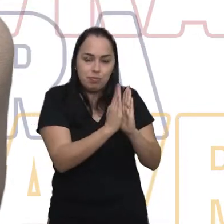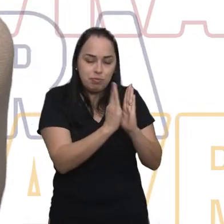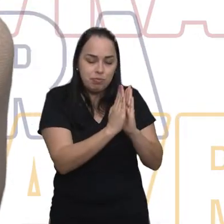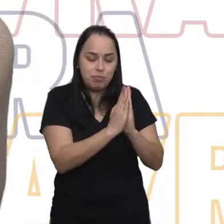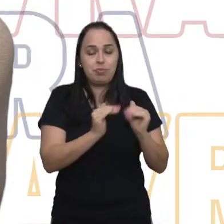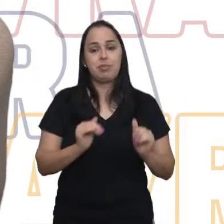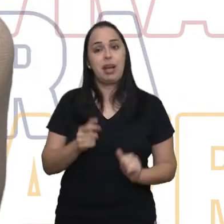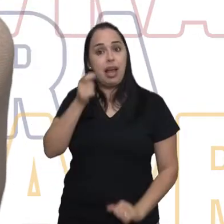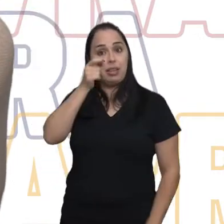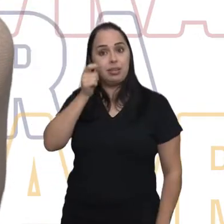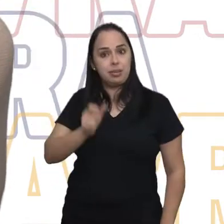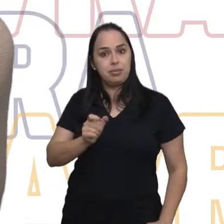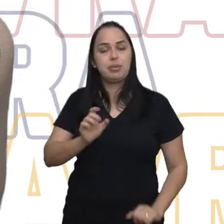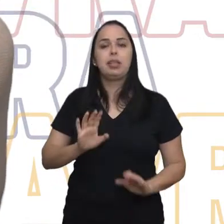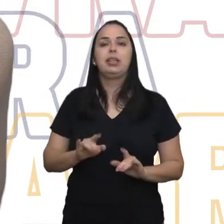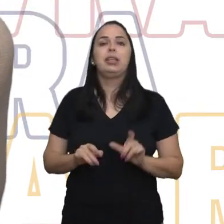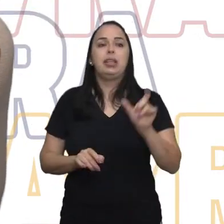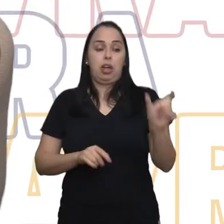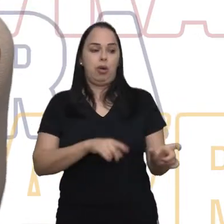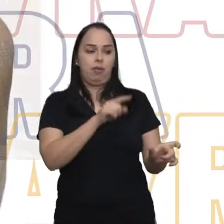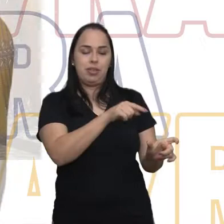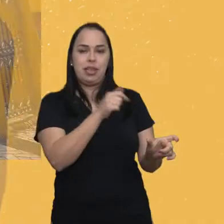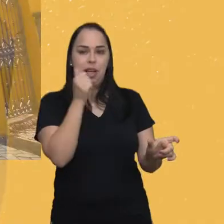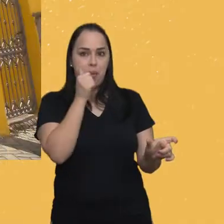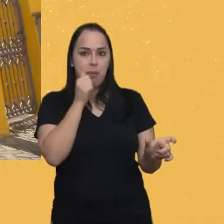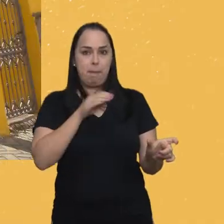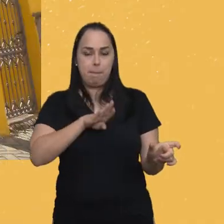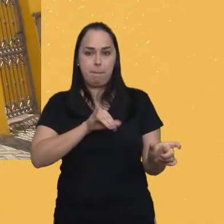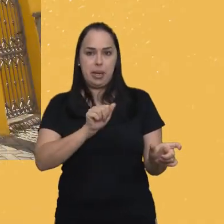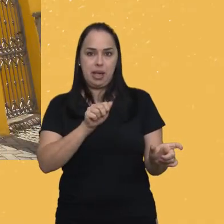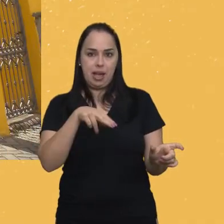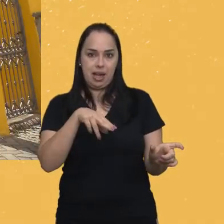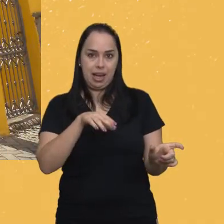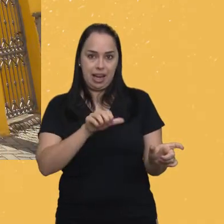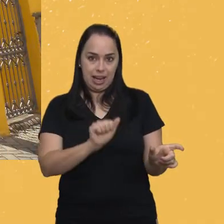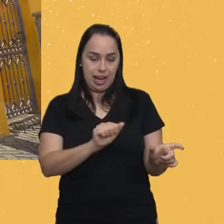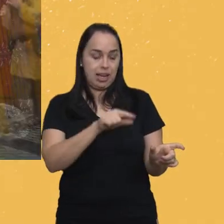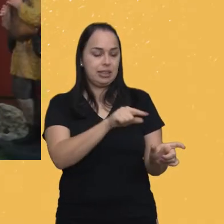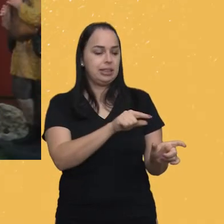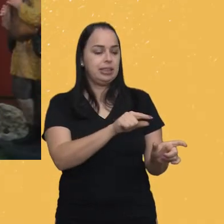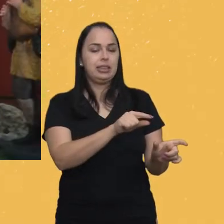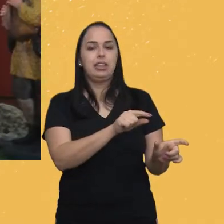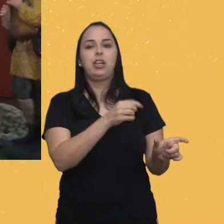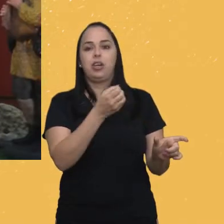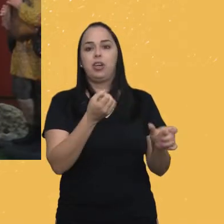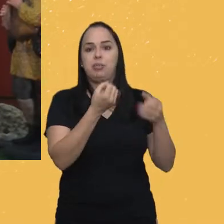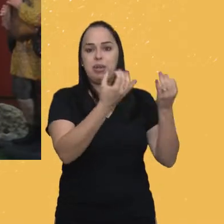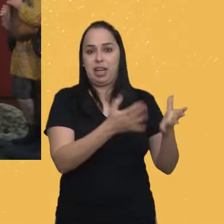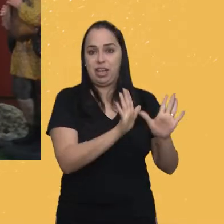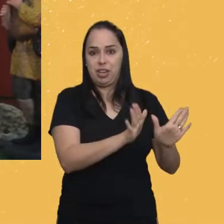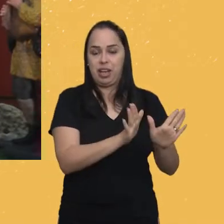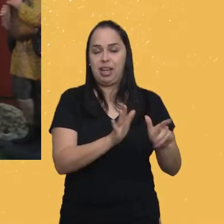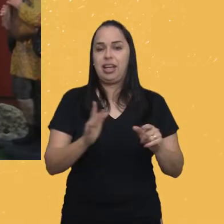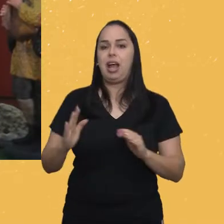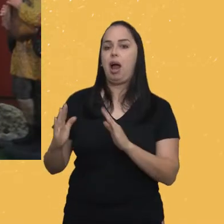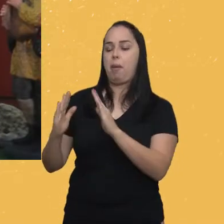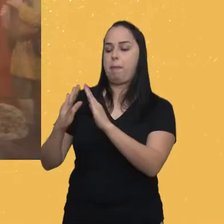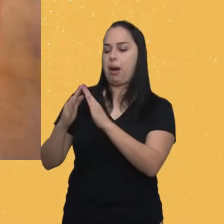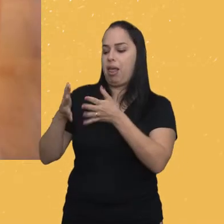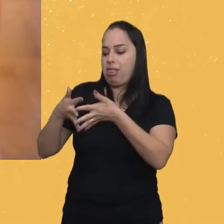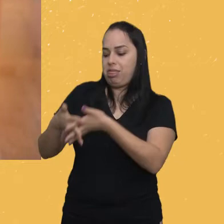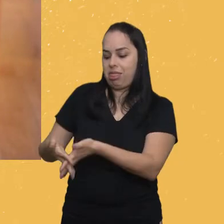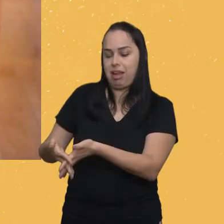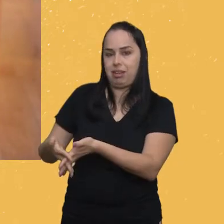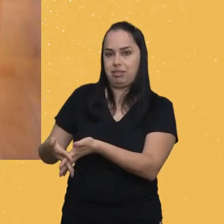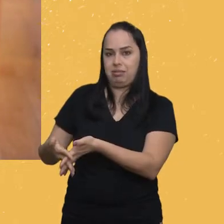até interessante, eu conversei isso com a Bianca, a exposição de presépios que nós fizemos esse ano, tem um presépio